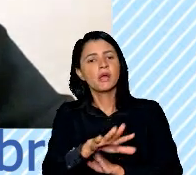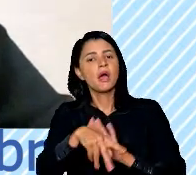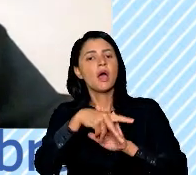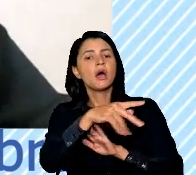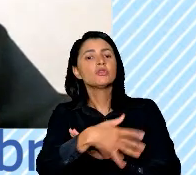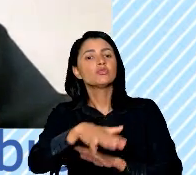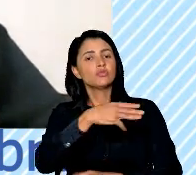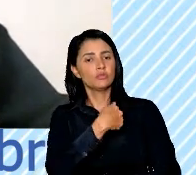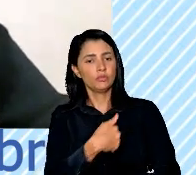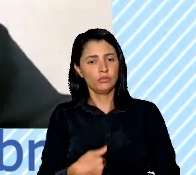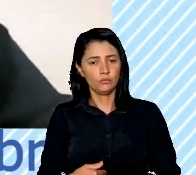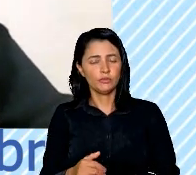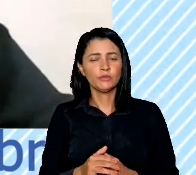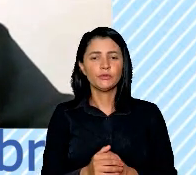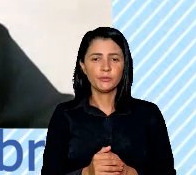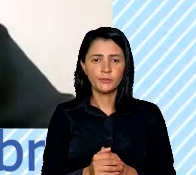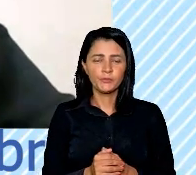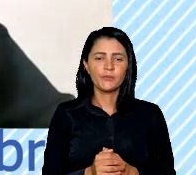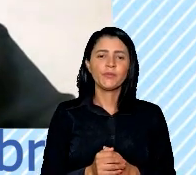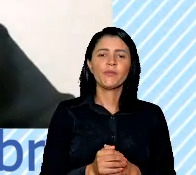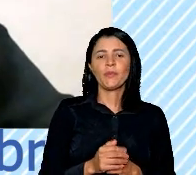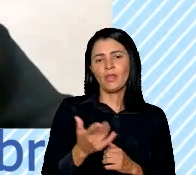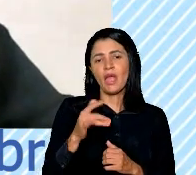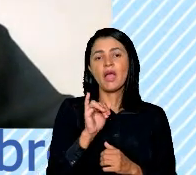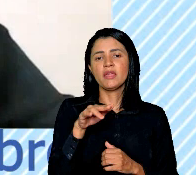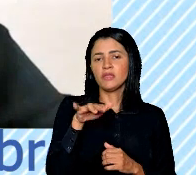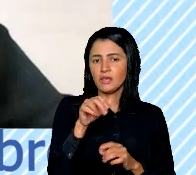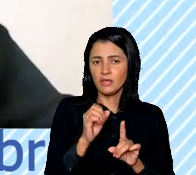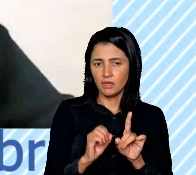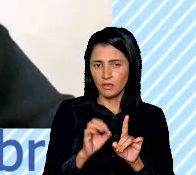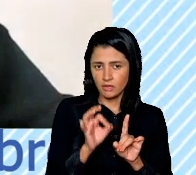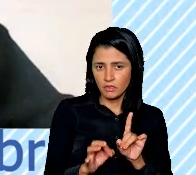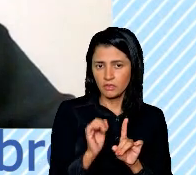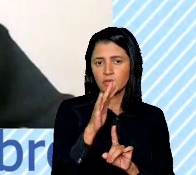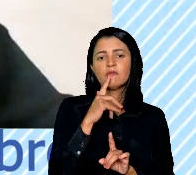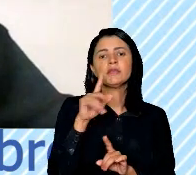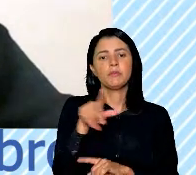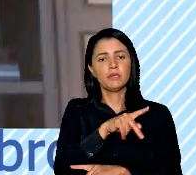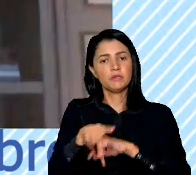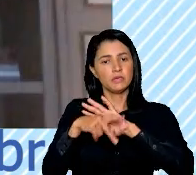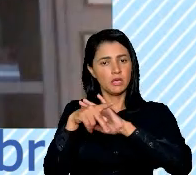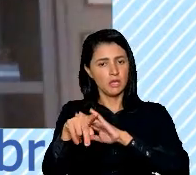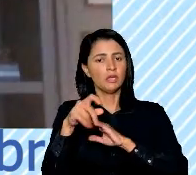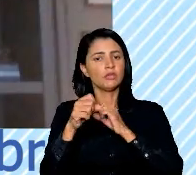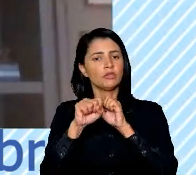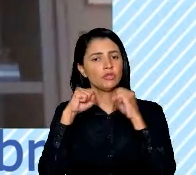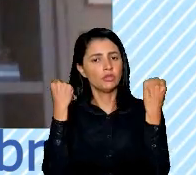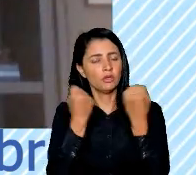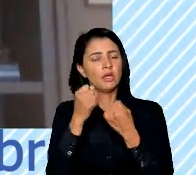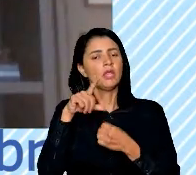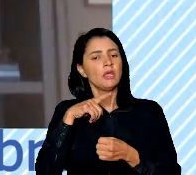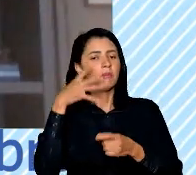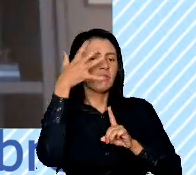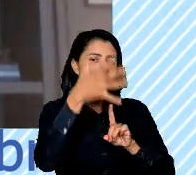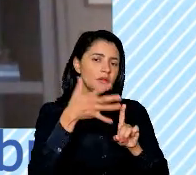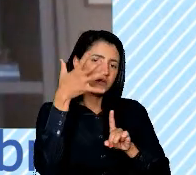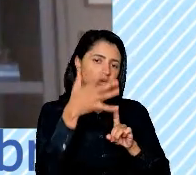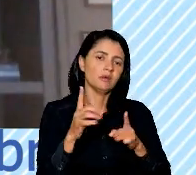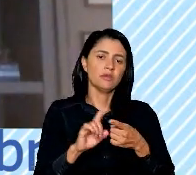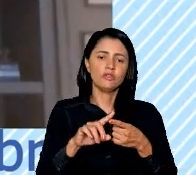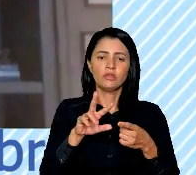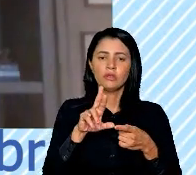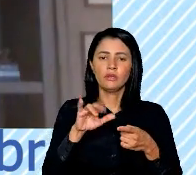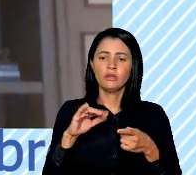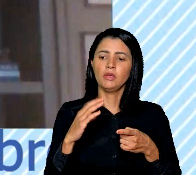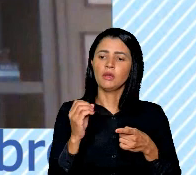públicos. A desembargadora Inês Virgínia presidirá a mesa, que terá como palestrantes o